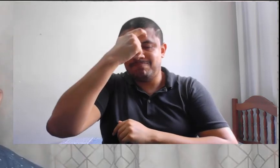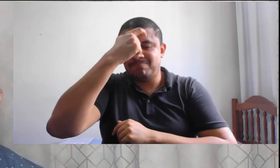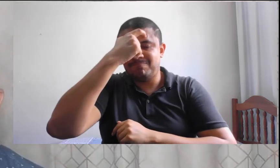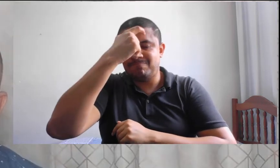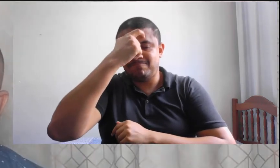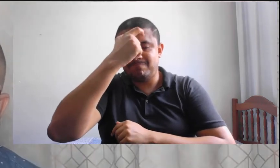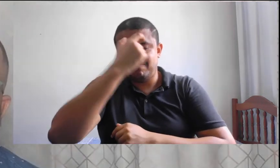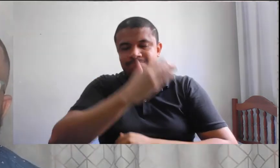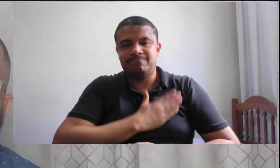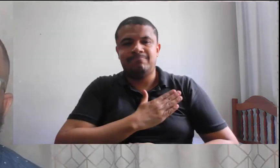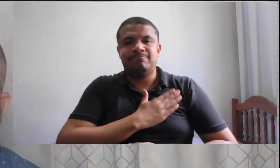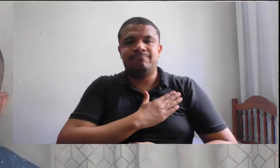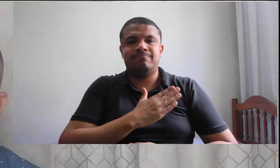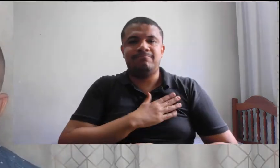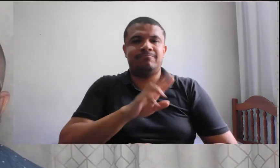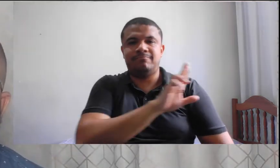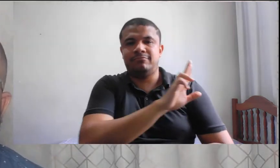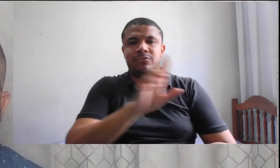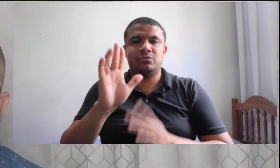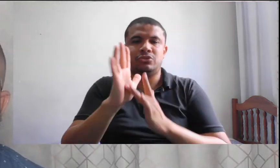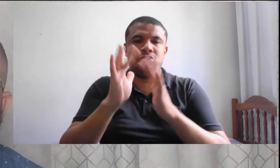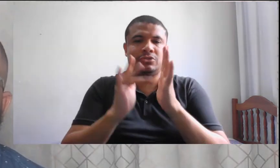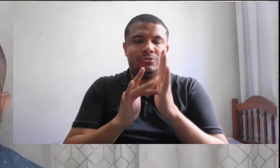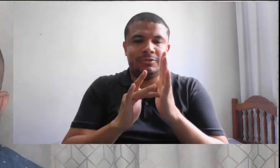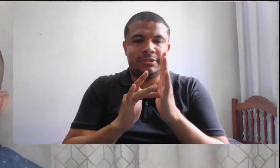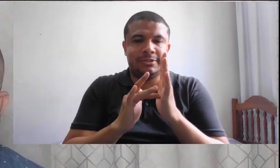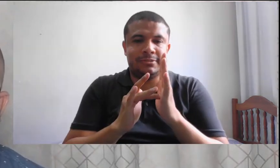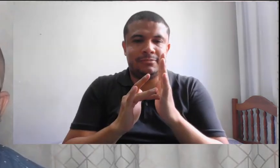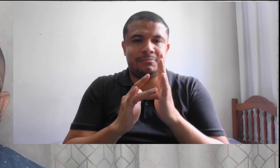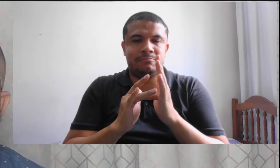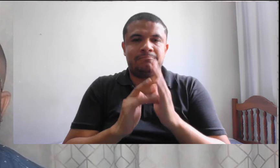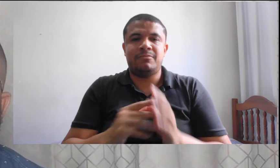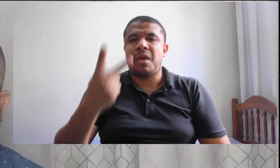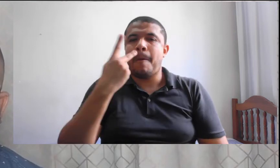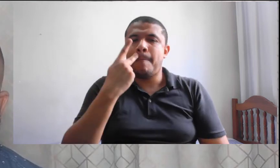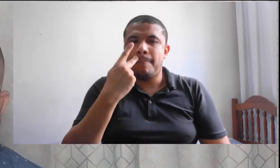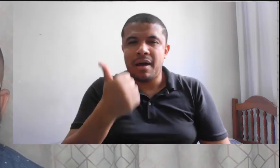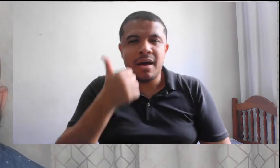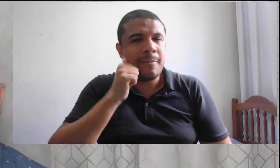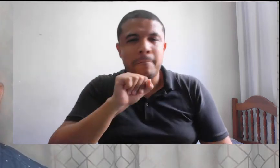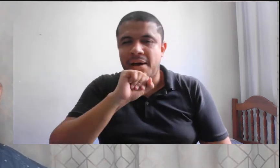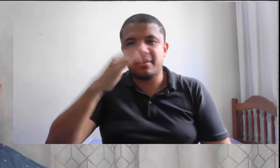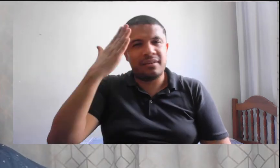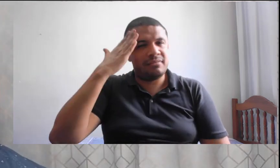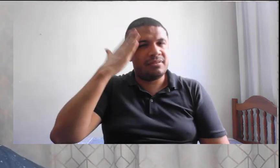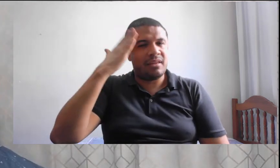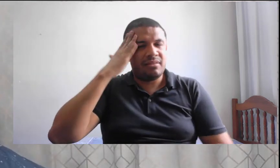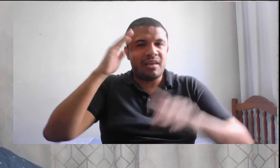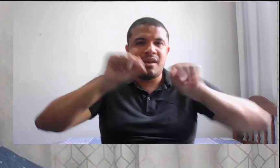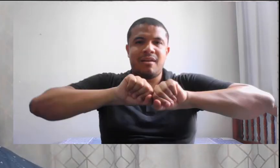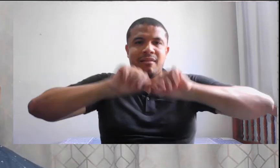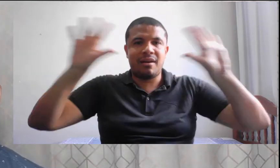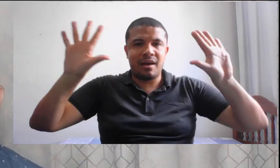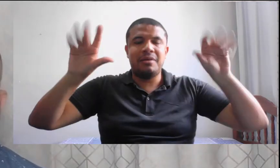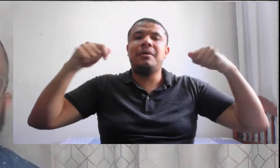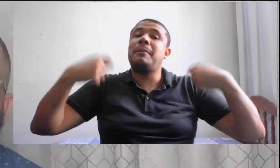coração da vida dos pais, em nome de Jesus. Que os pais entendam que a glória do Senhor